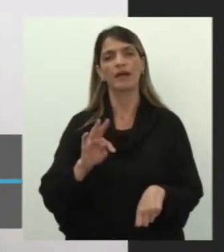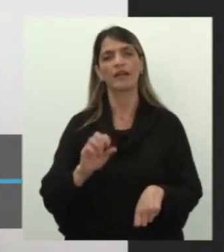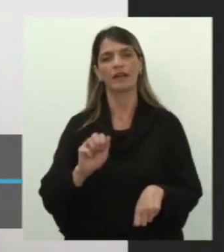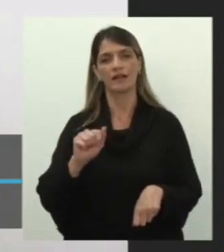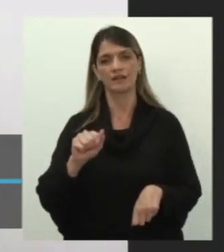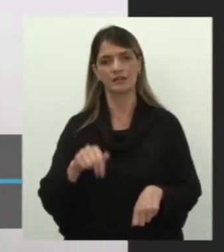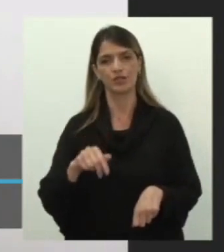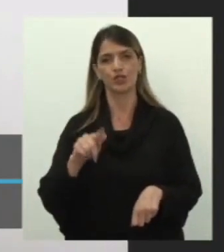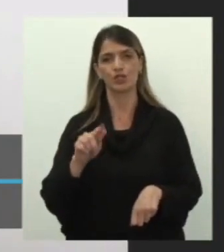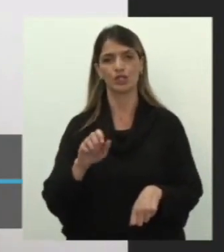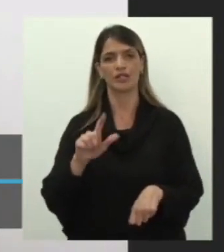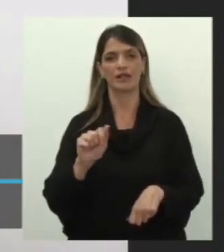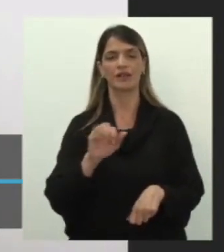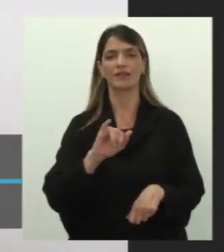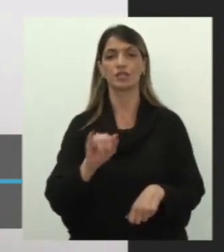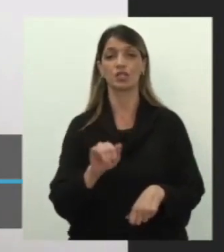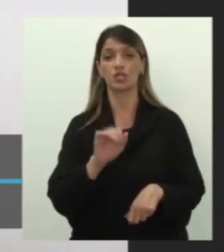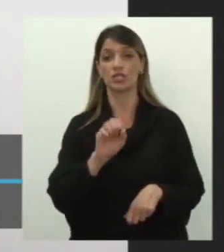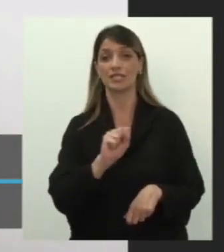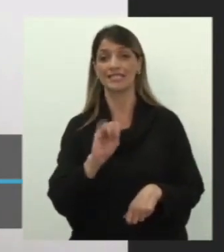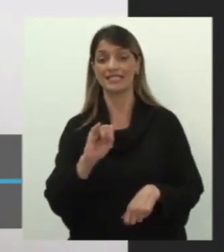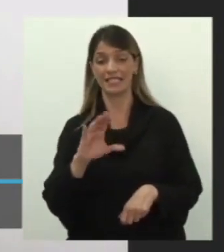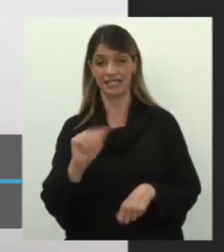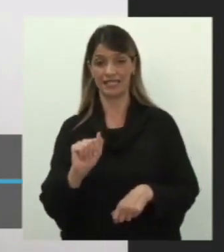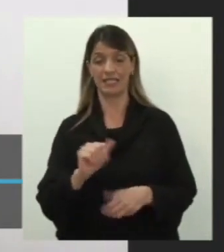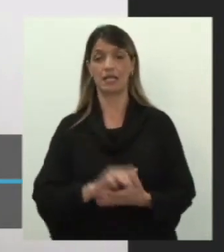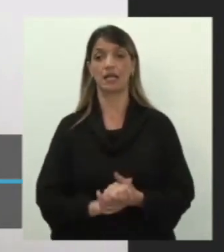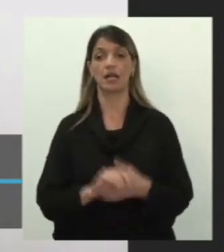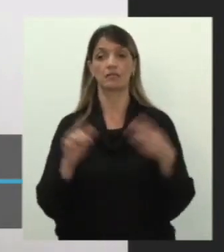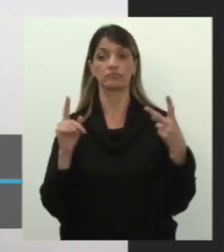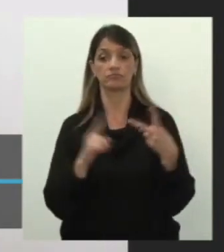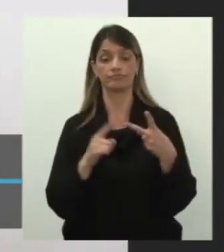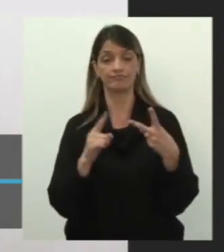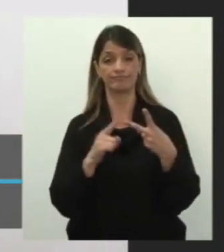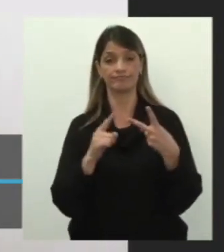Ângela, Jéssica. Quando a gente vai para a ferramenta